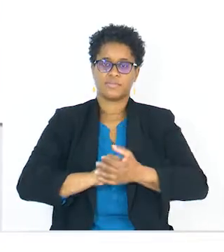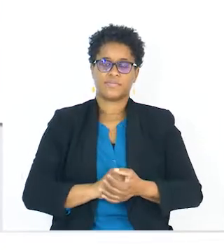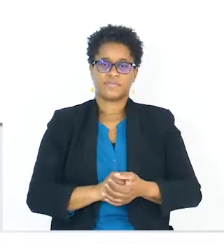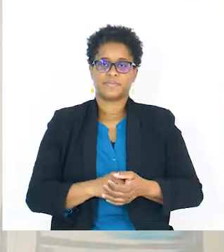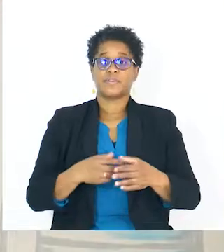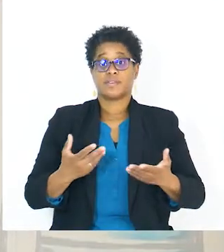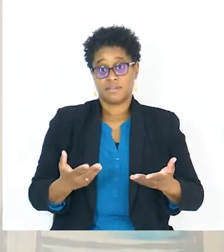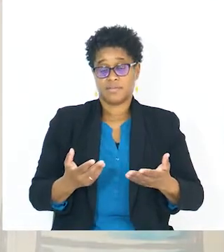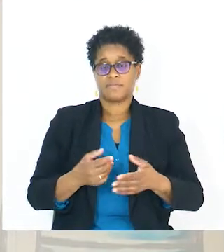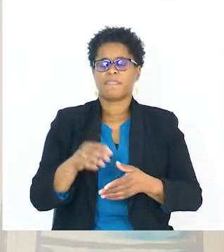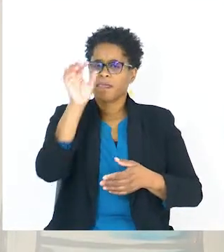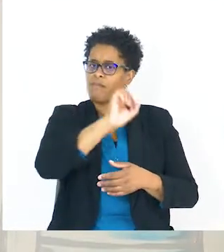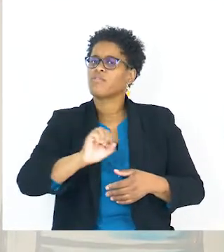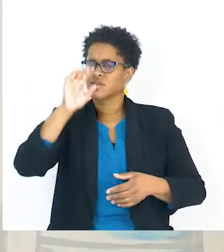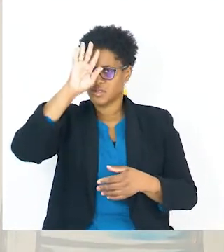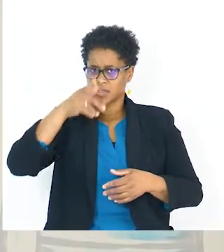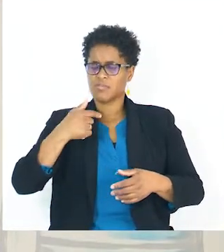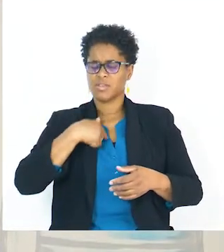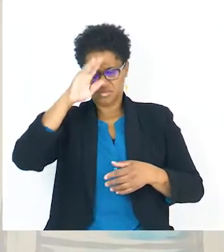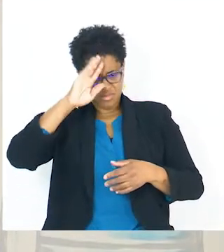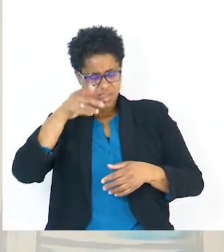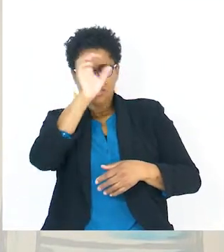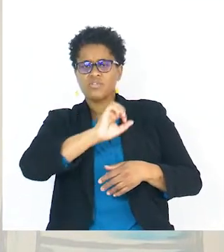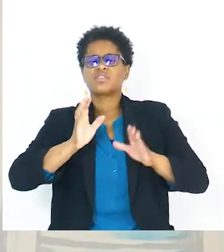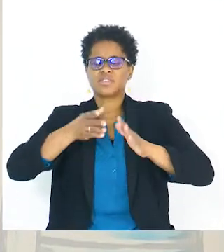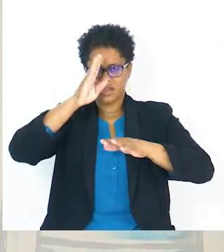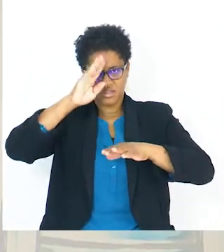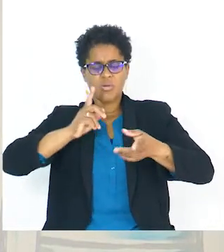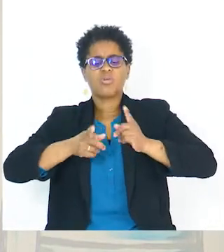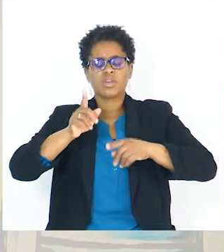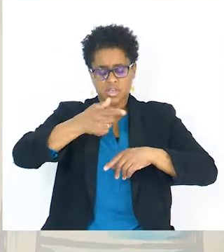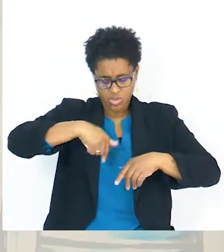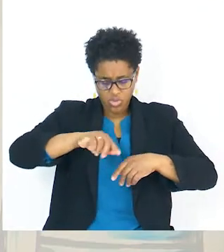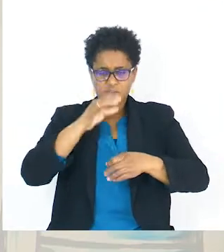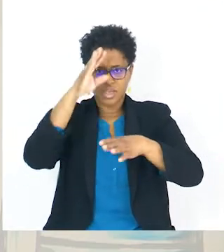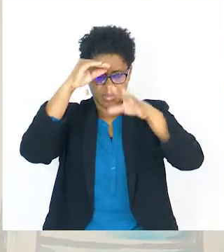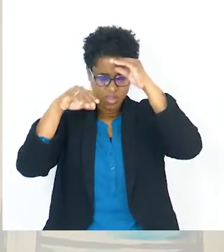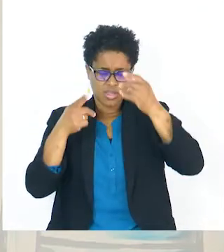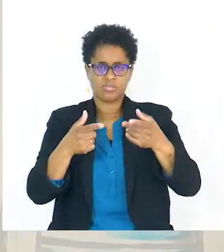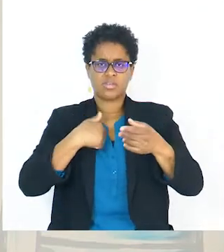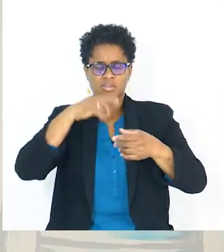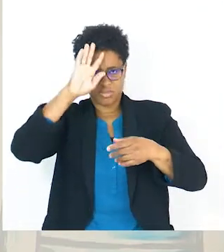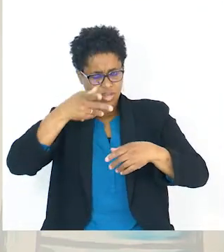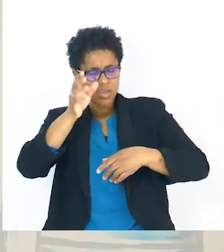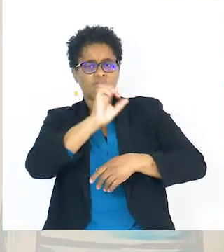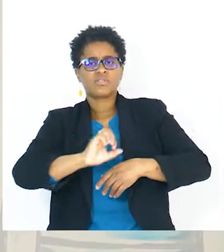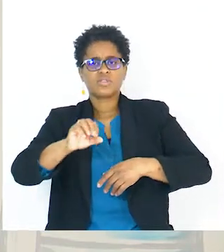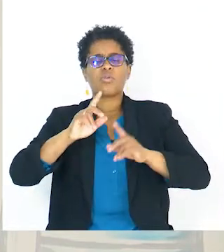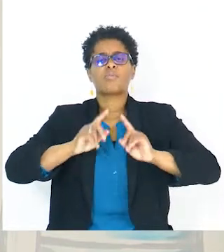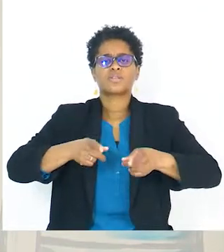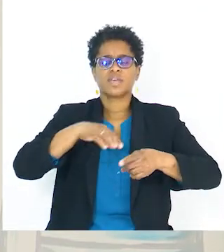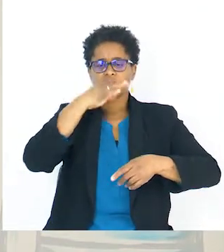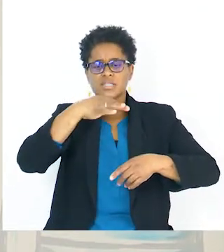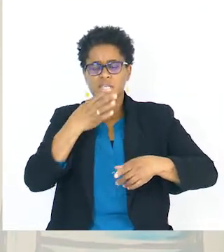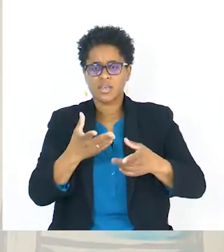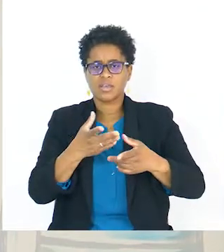escola? Vocês sabem. Eu sei que vocês já sabem o que é que nós aprendemos. Eu sei que vocês já vão começar a dizer.